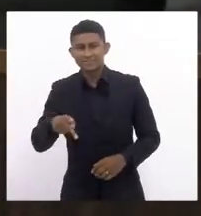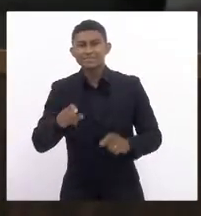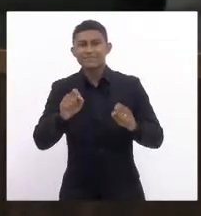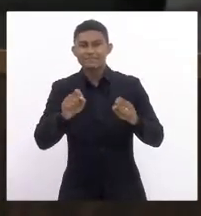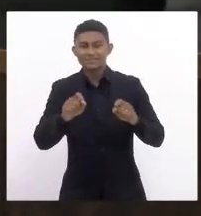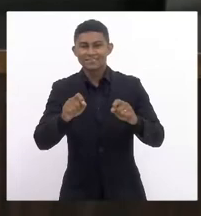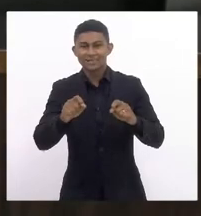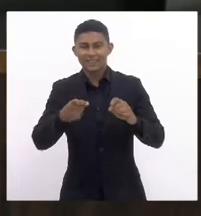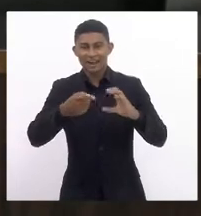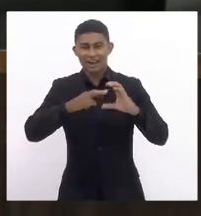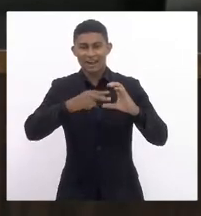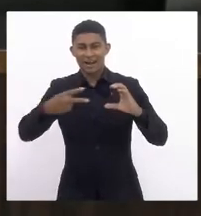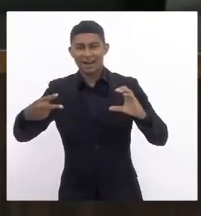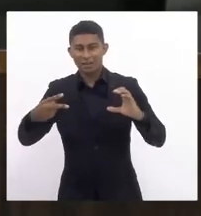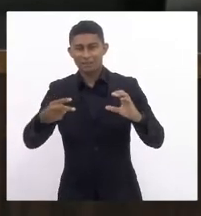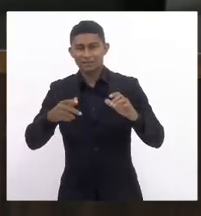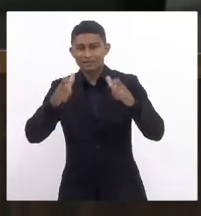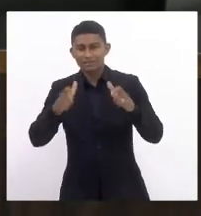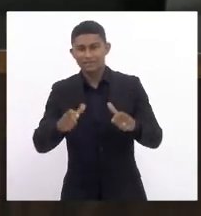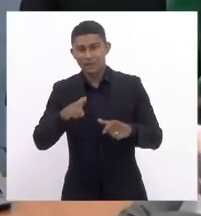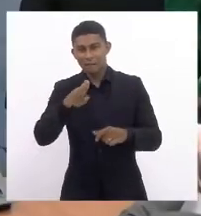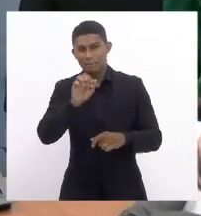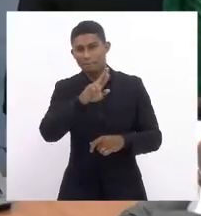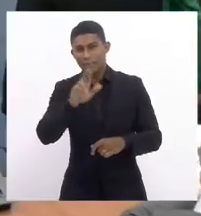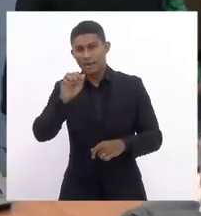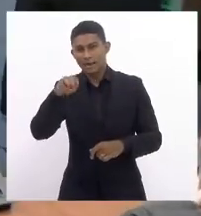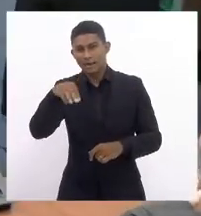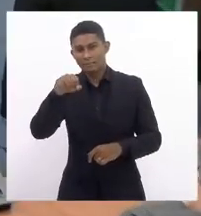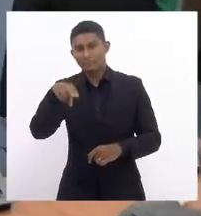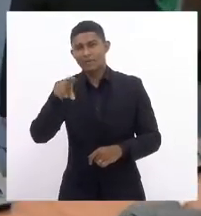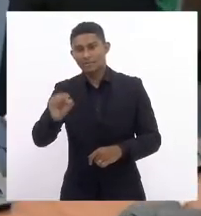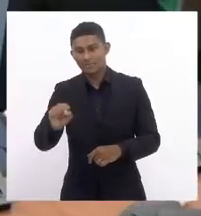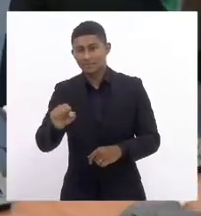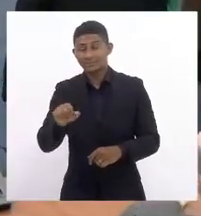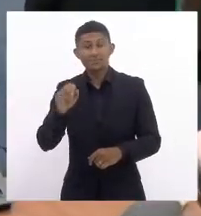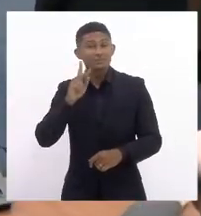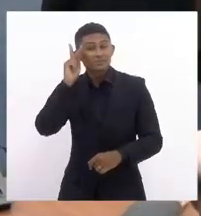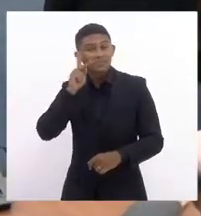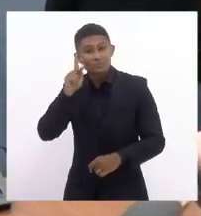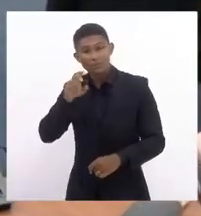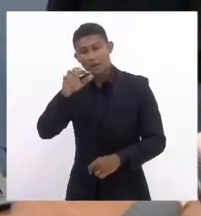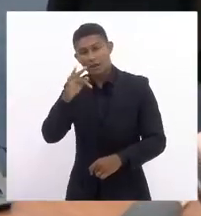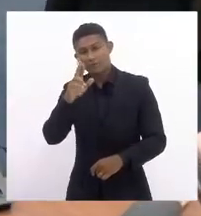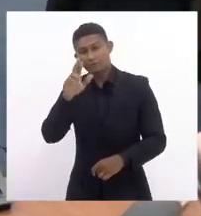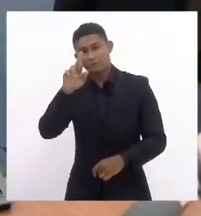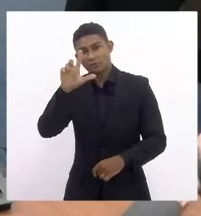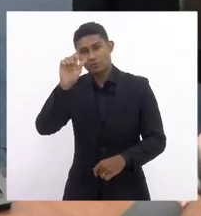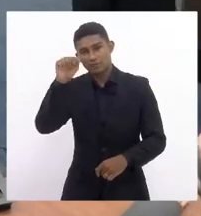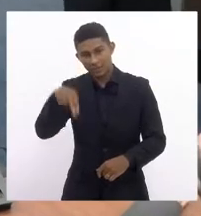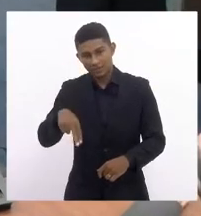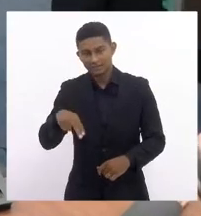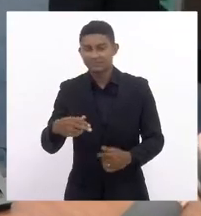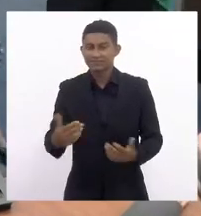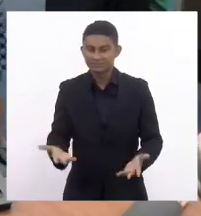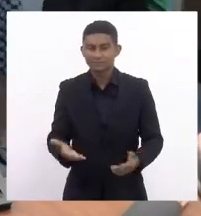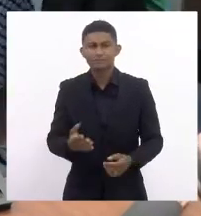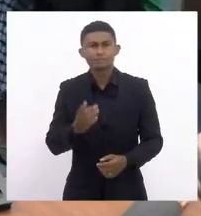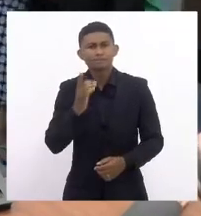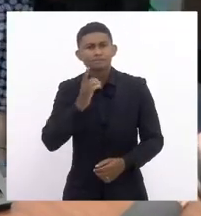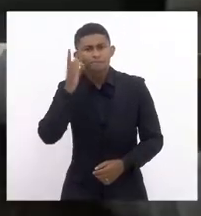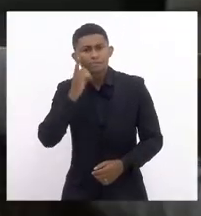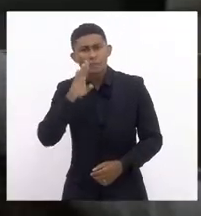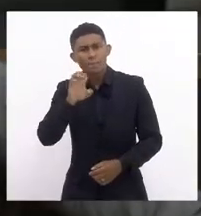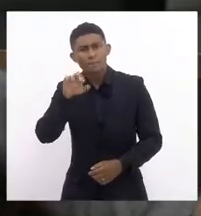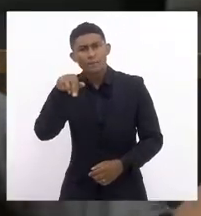Mansa, vereador Furlan. Seja bem-vindo, Furlan. Fica um pouquinho aí conosco. Deputado Bernardo, como é que é o